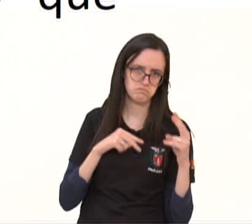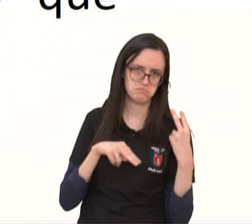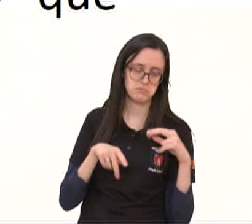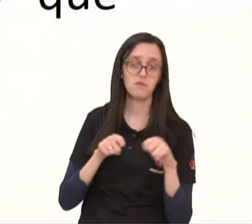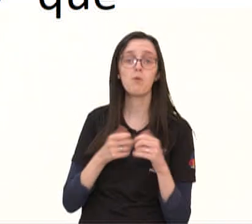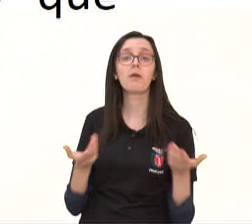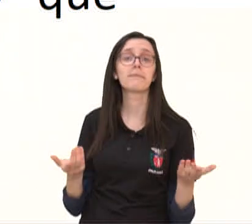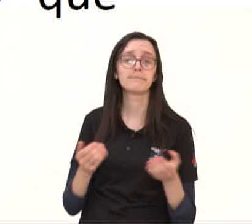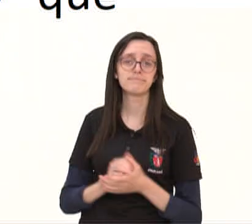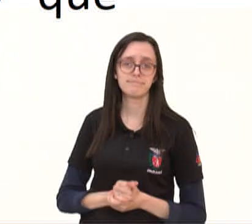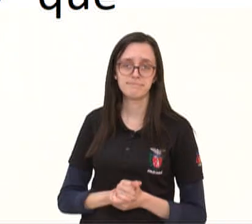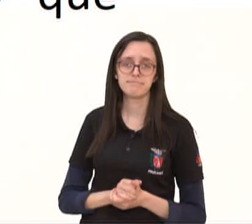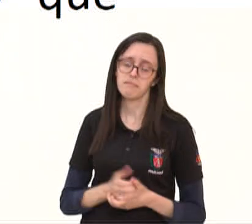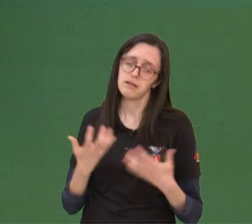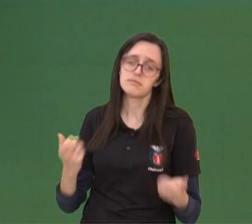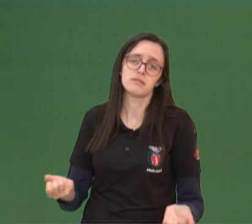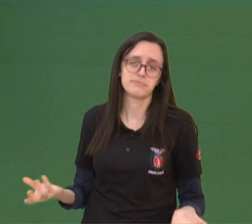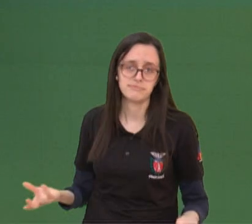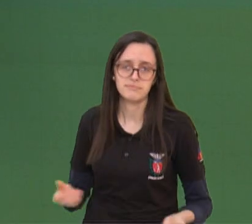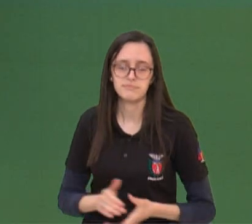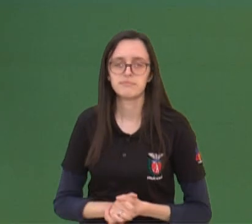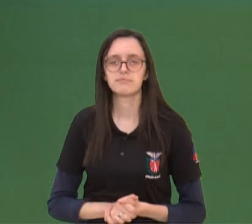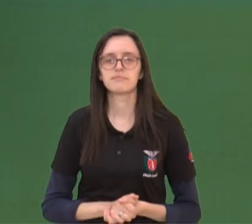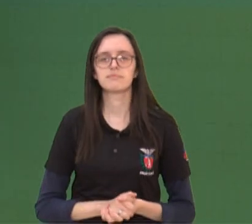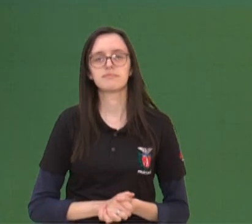podiam fazer? Aceitaram.